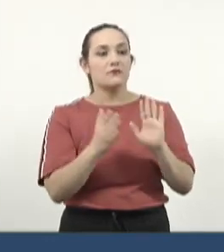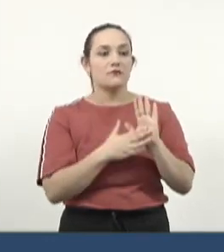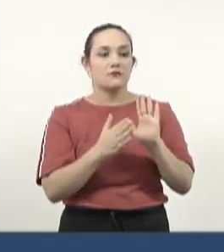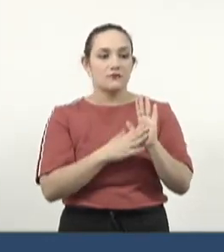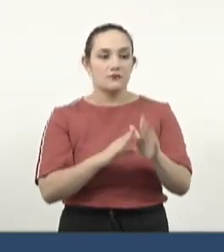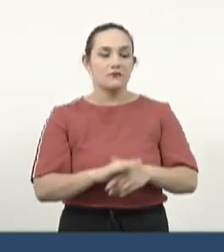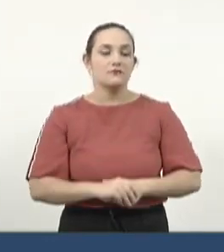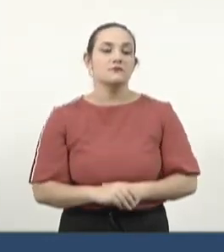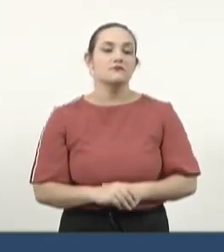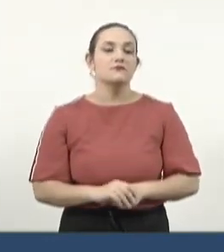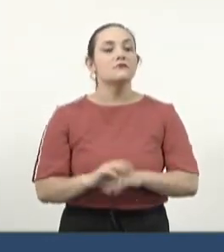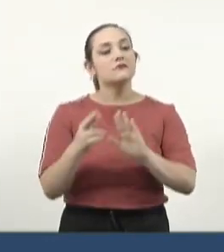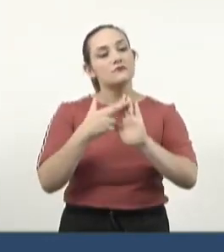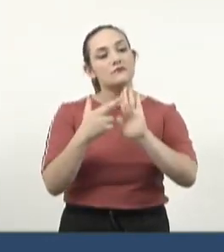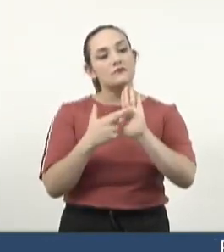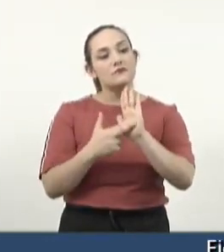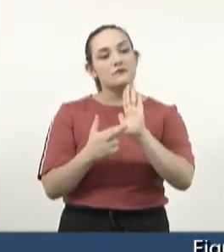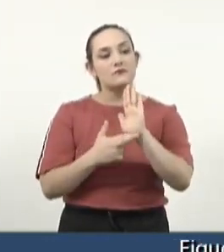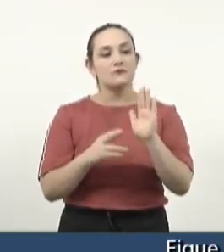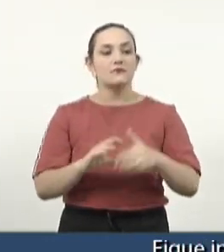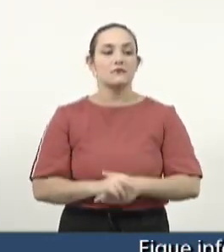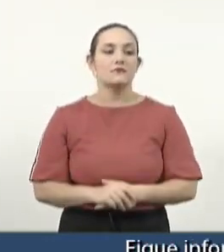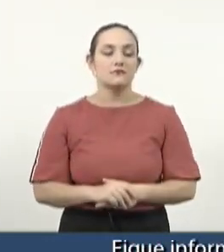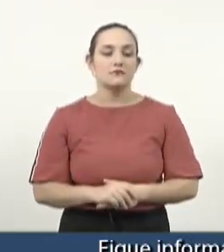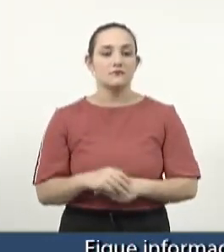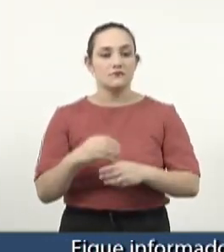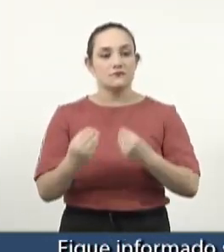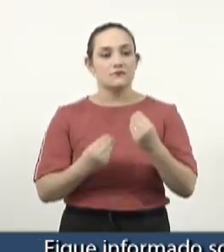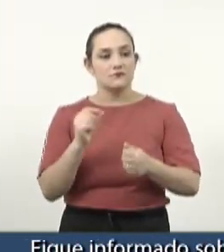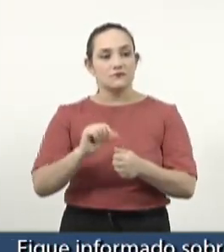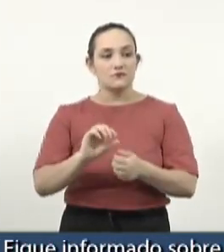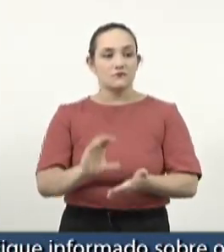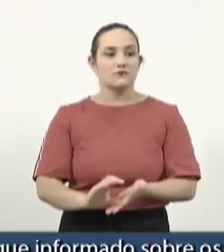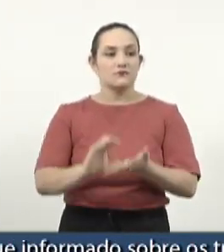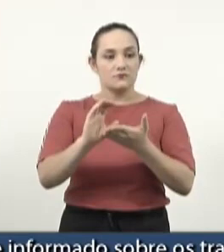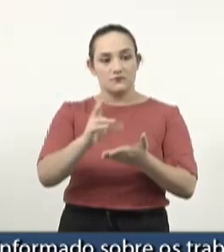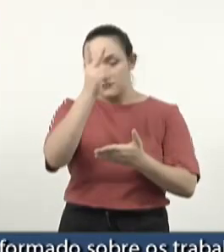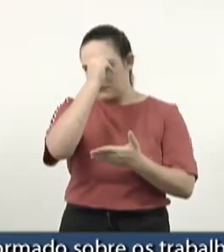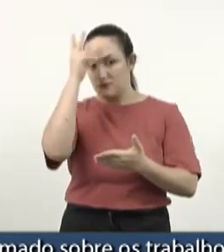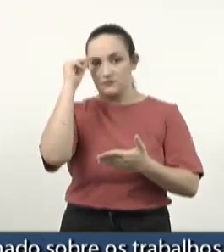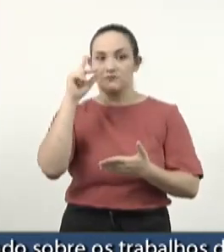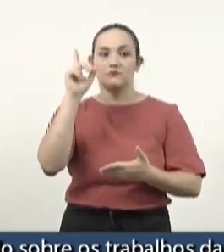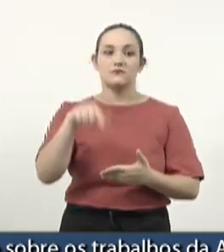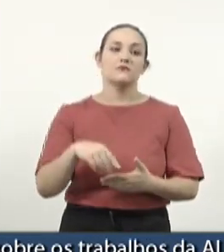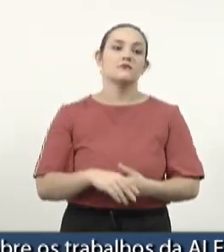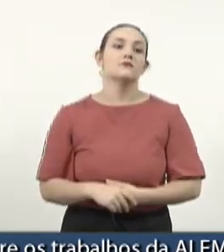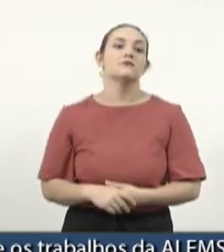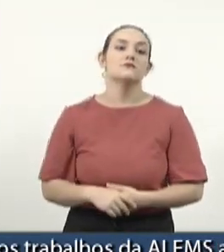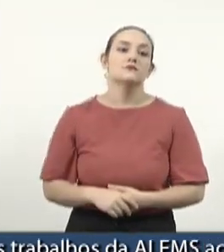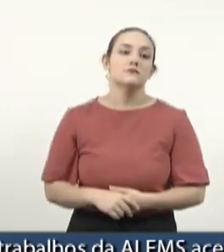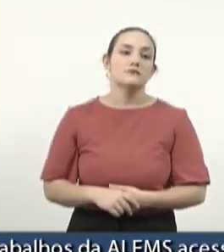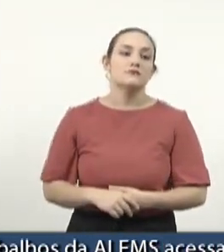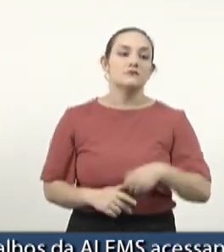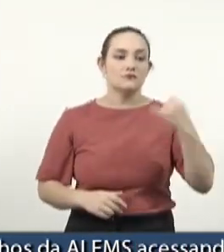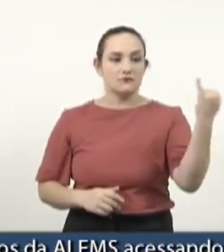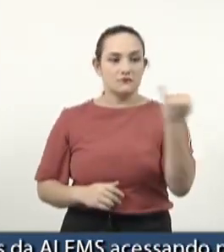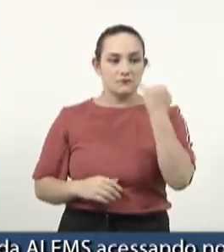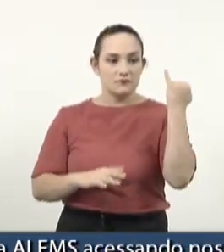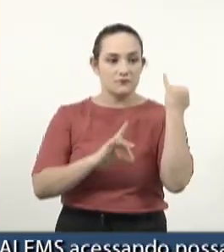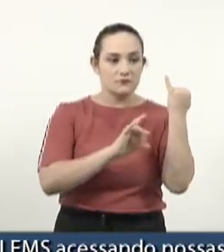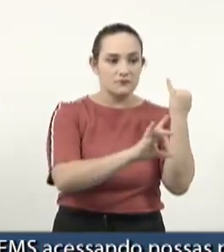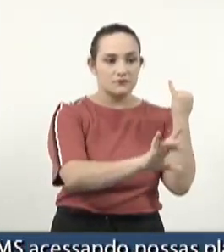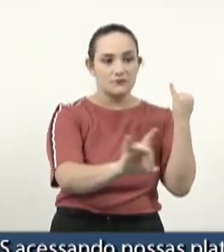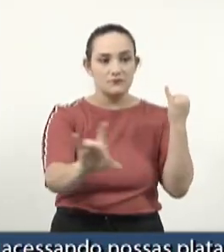regulamentação e critérios para os conselhos municipais, que é muito importante, é nível no âmbito dos